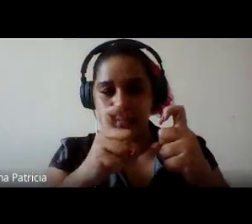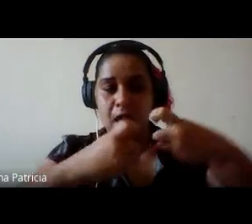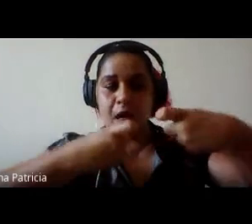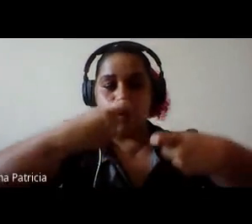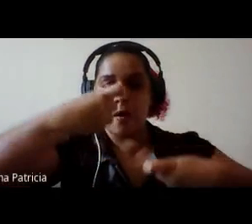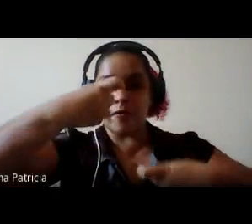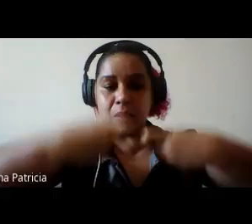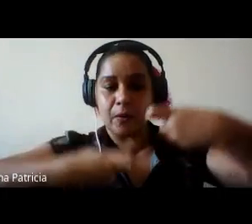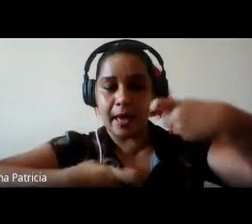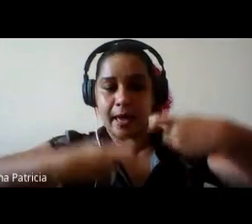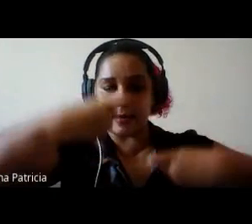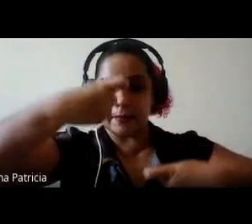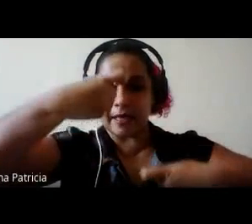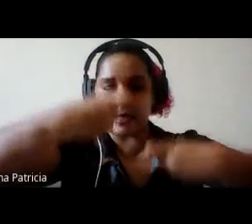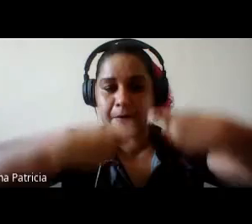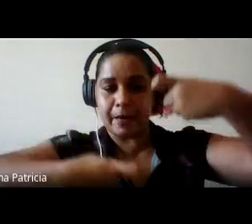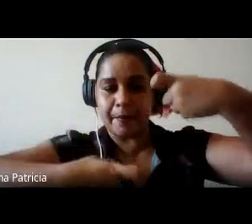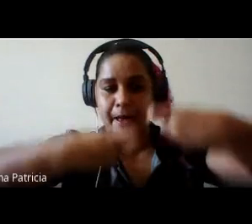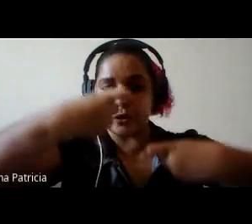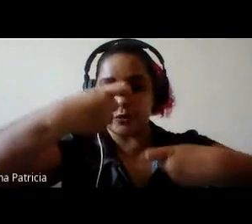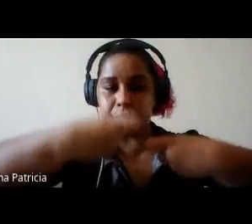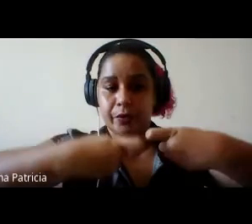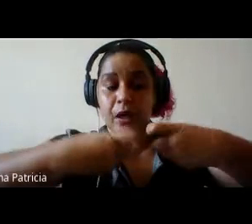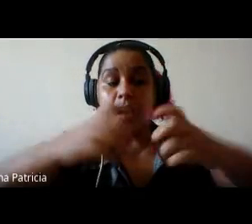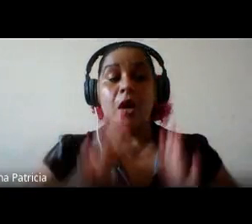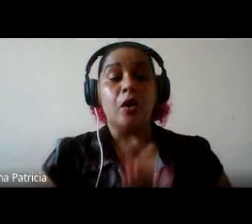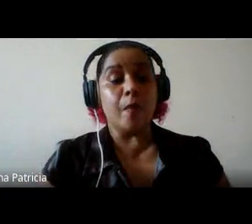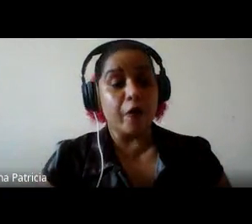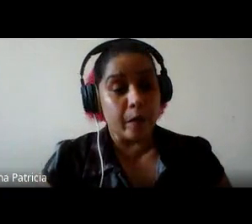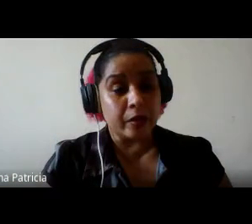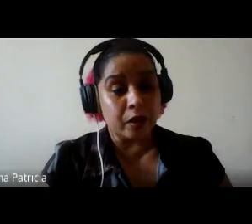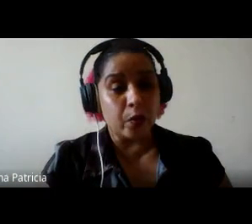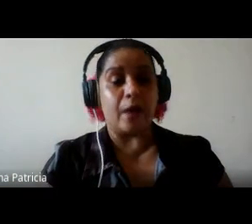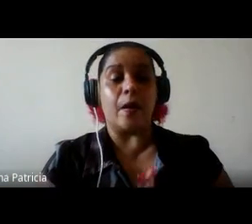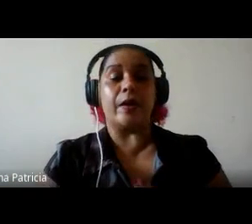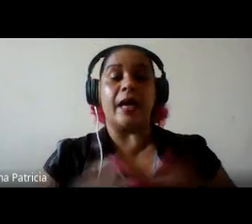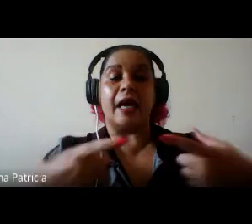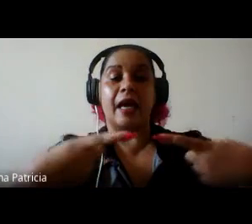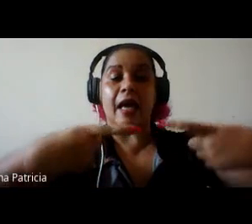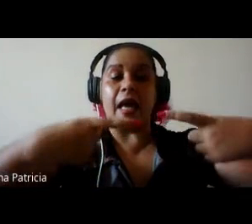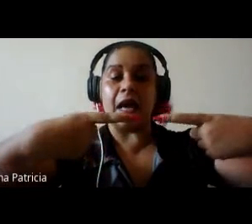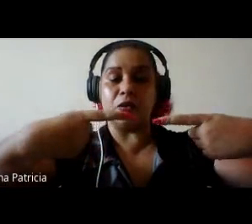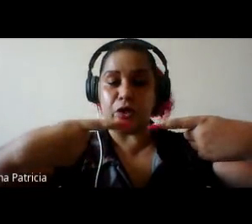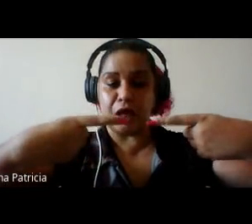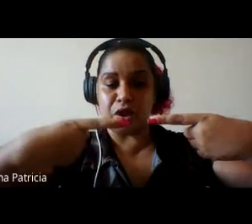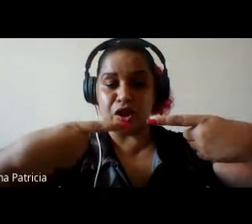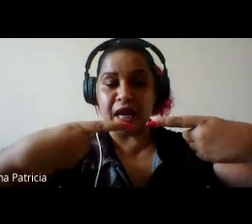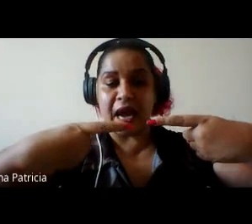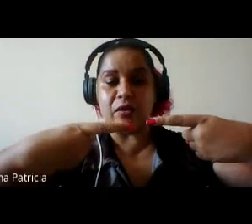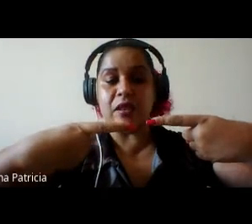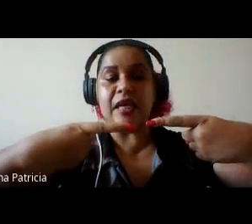é essa. O movimento é esse, para cima e para baixo. E o movimento de duelo é o quê? É os